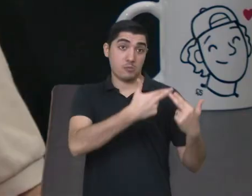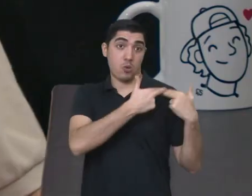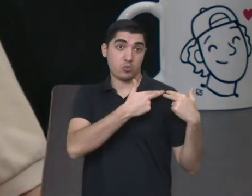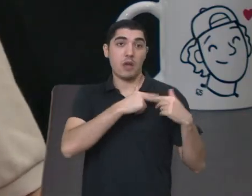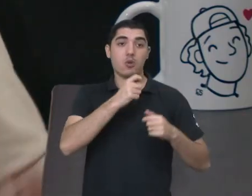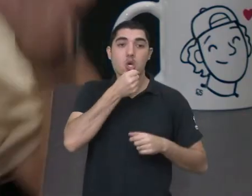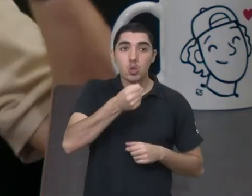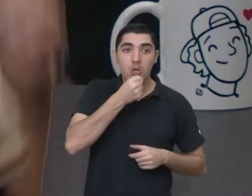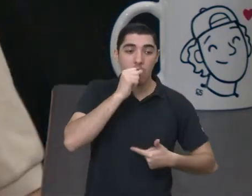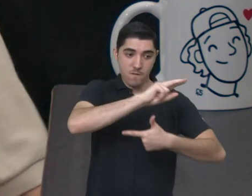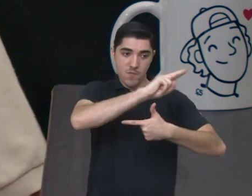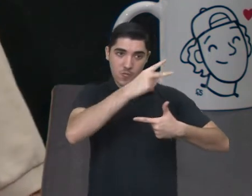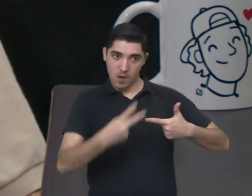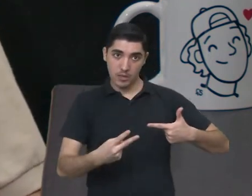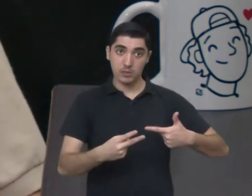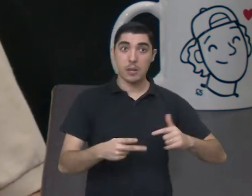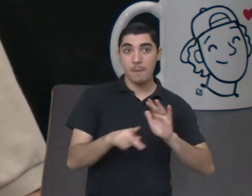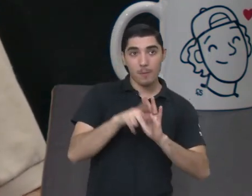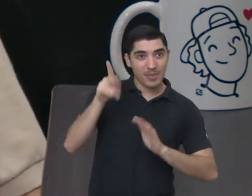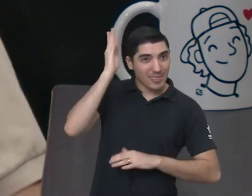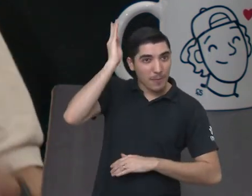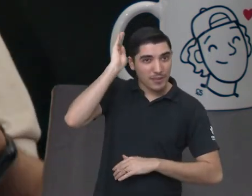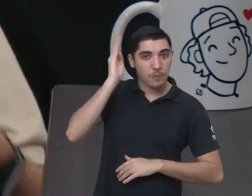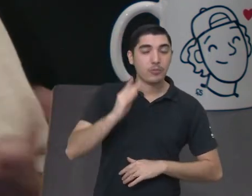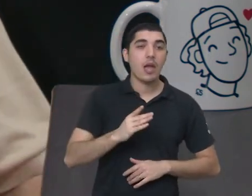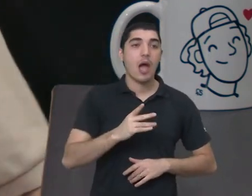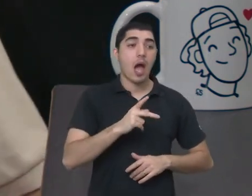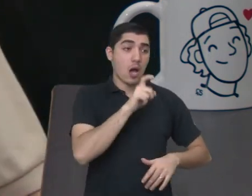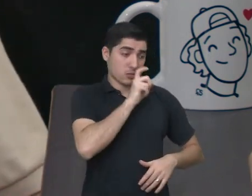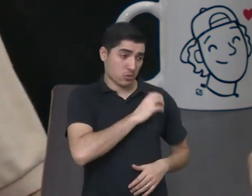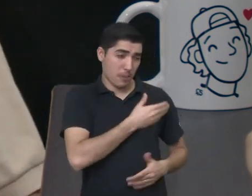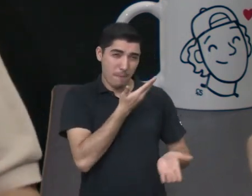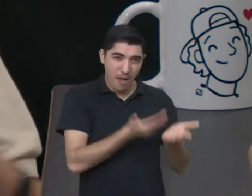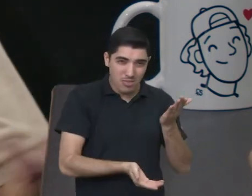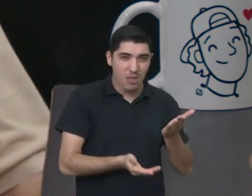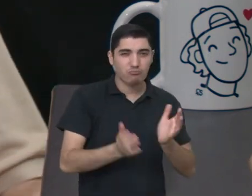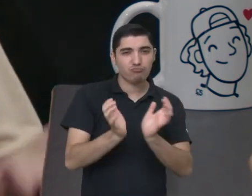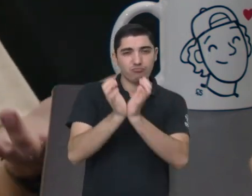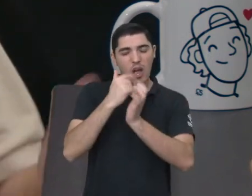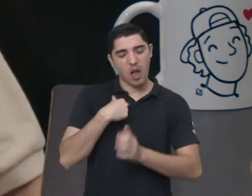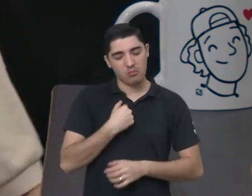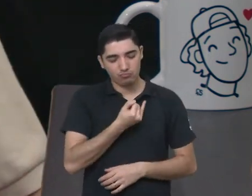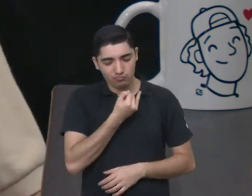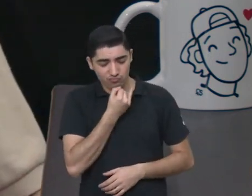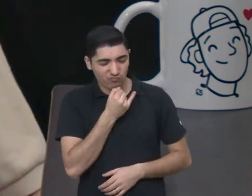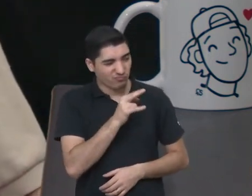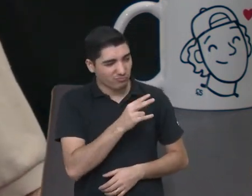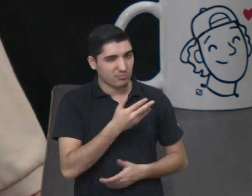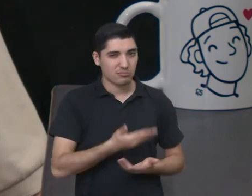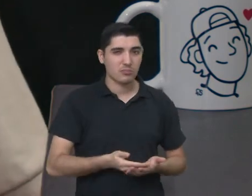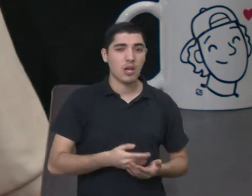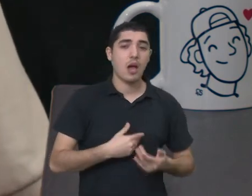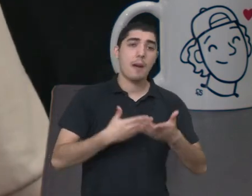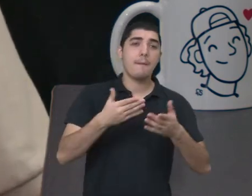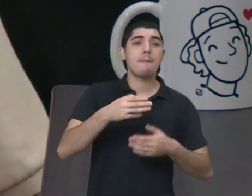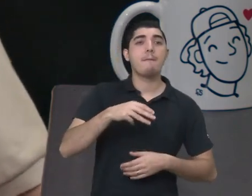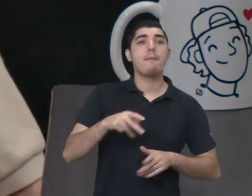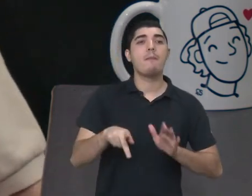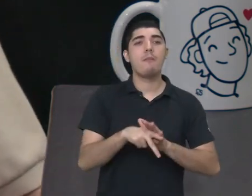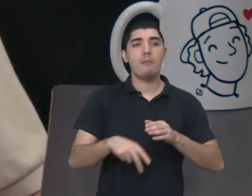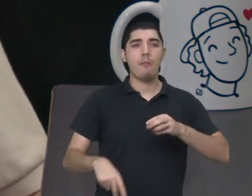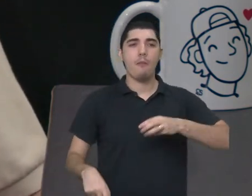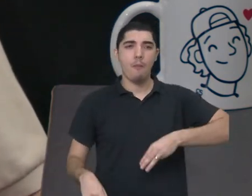lendo um livro ali, você tá sentindo o que vai acontecer, você está tendo aquela emoção na sua cabeça ali, onde é que está. Tá. A TV Tupi, eu